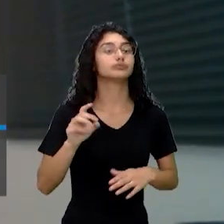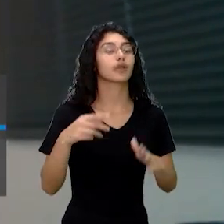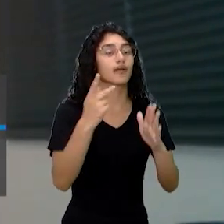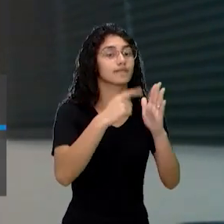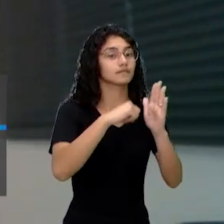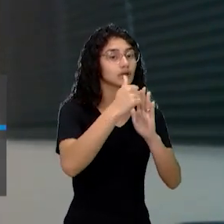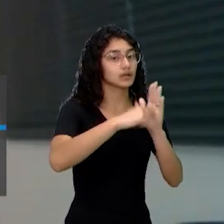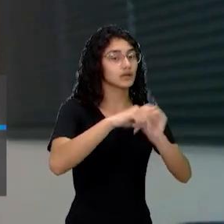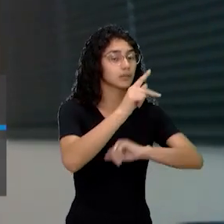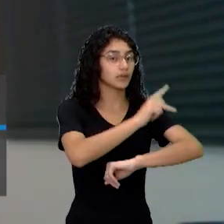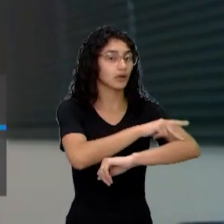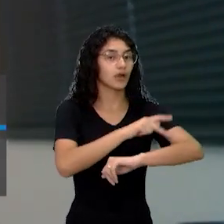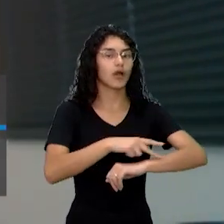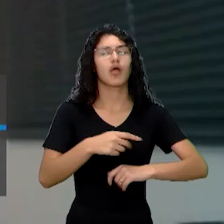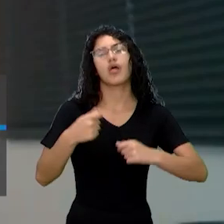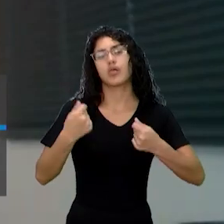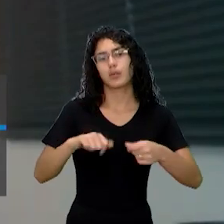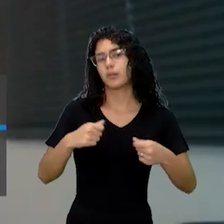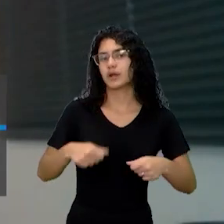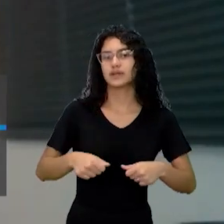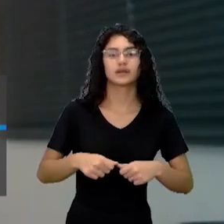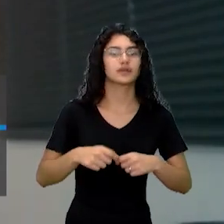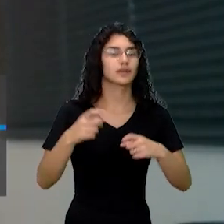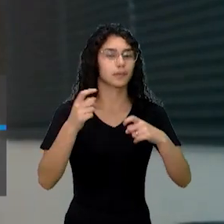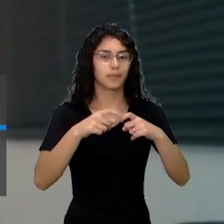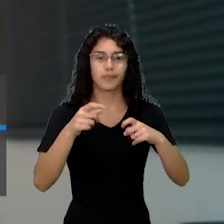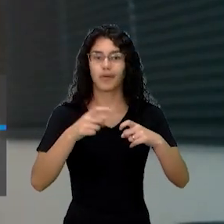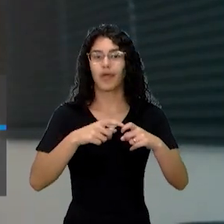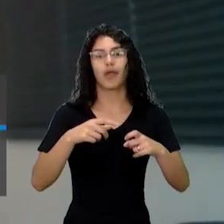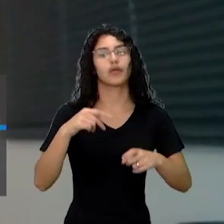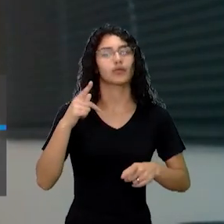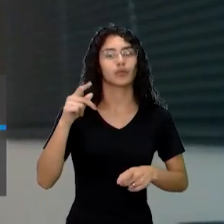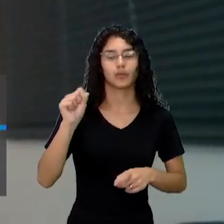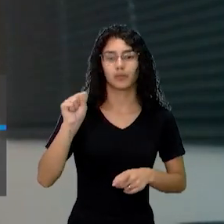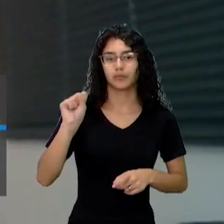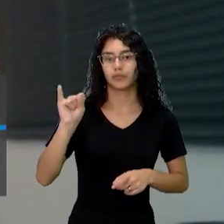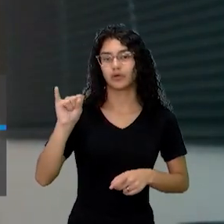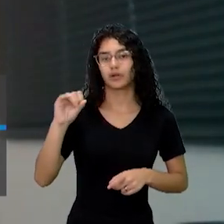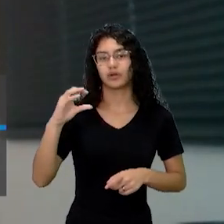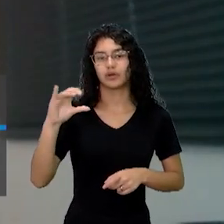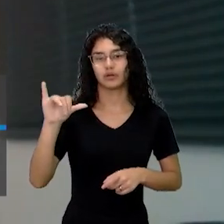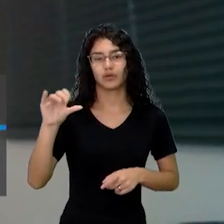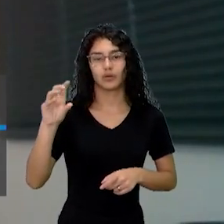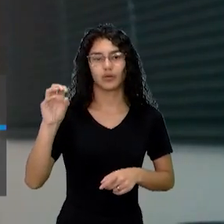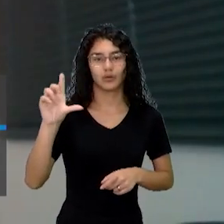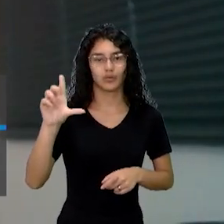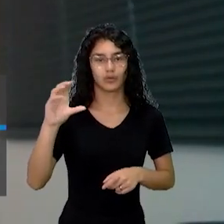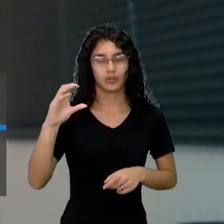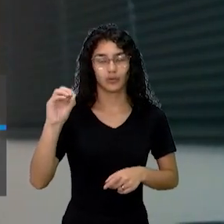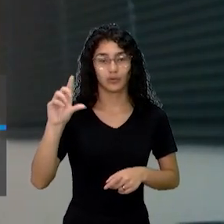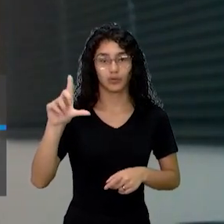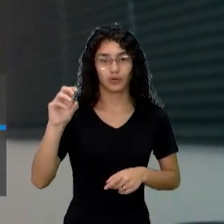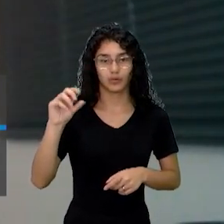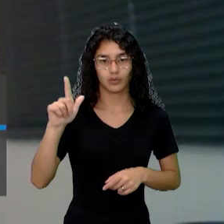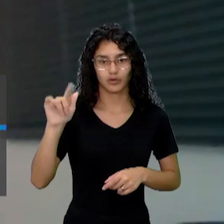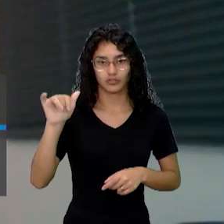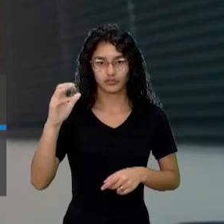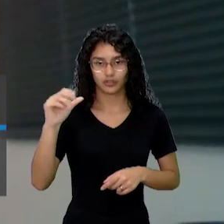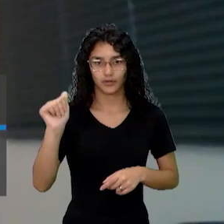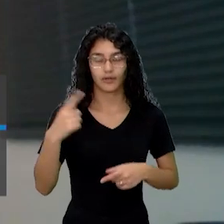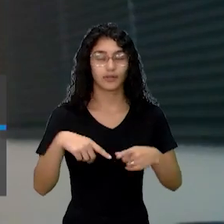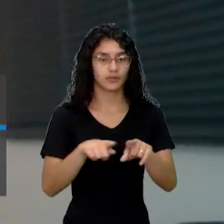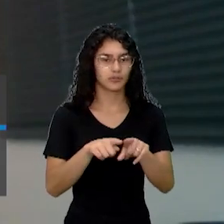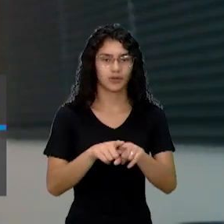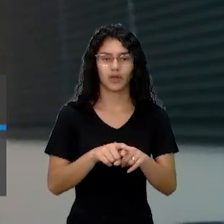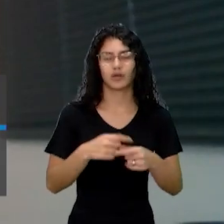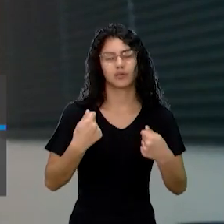não precisa de relatório médico, de avaliação psicológica para que seja ofertado o enriquecimento curricular. A gente precisa